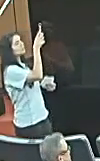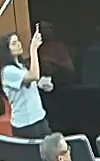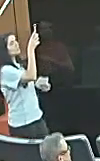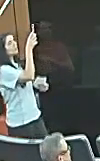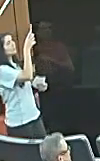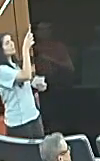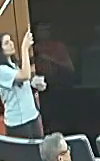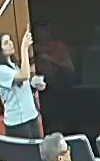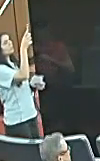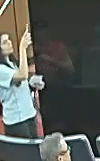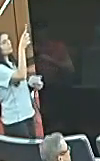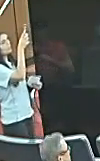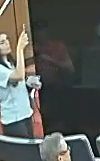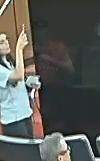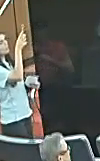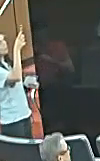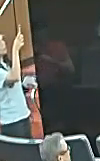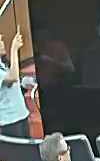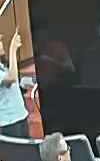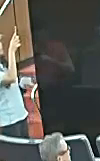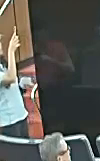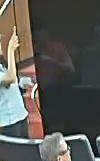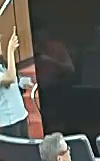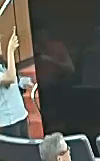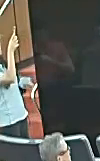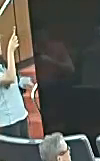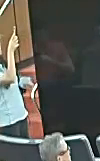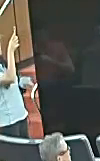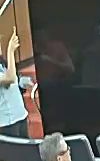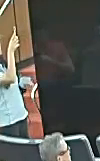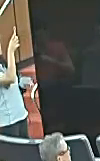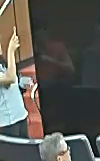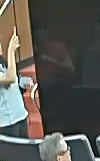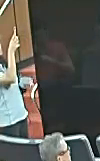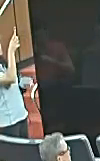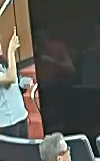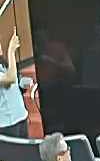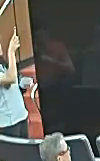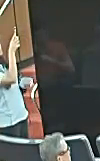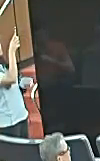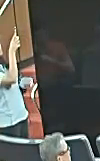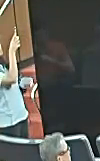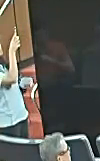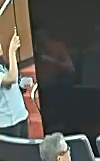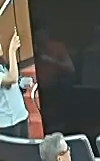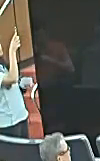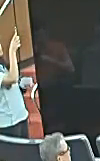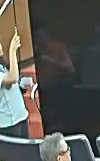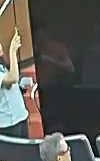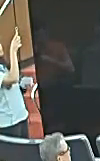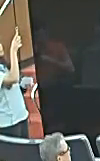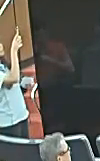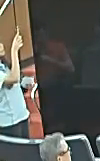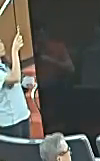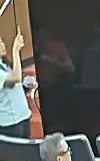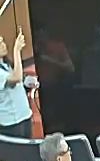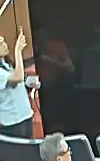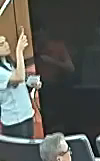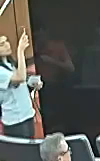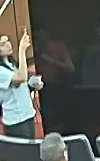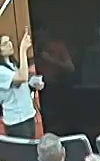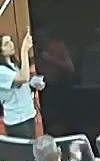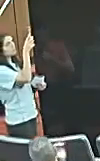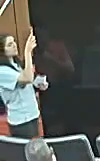algumas vezes debater o caos do sistema prisional o assédio moral o abuso de